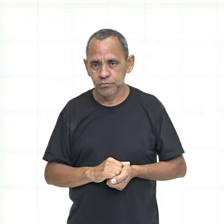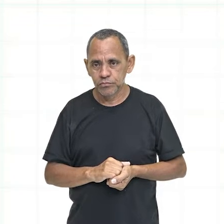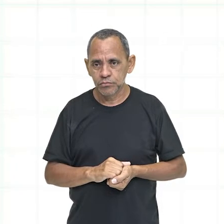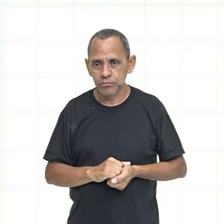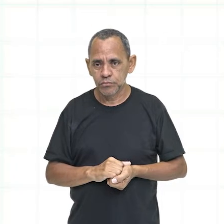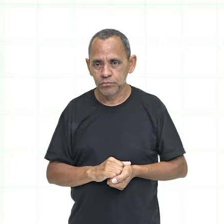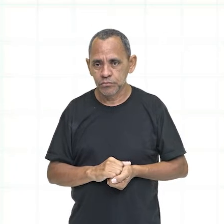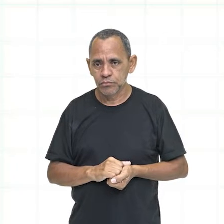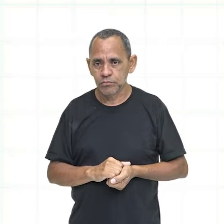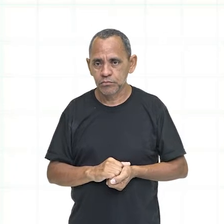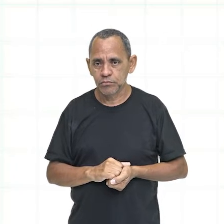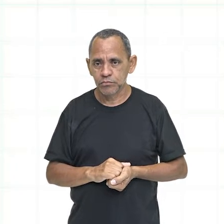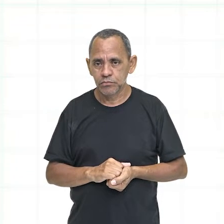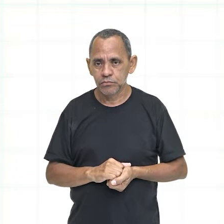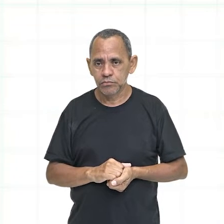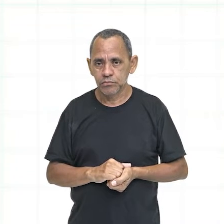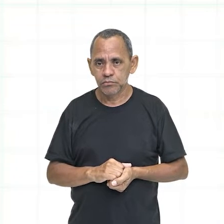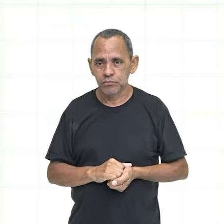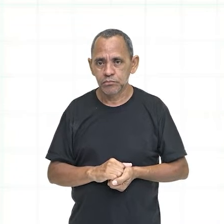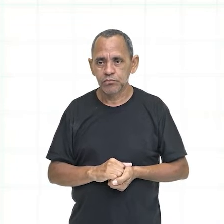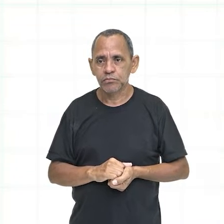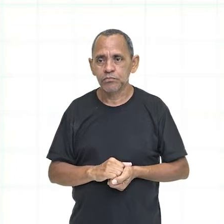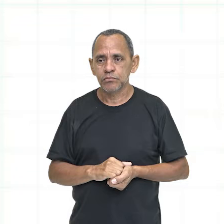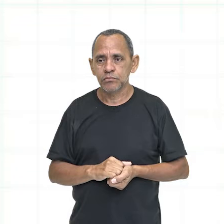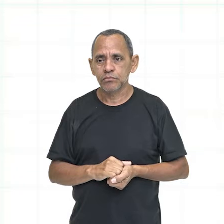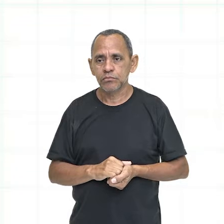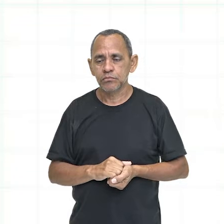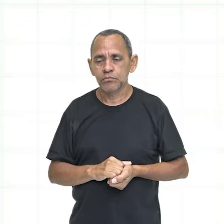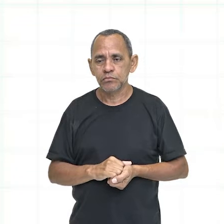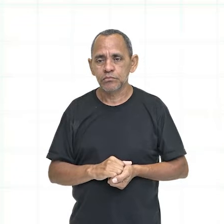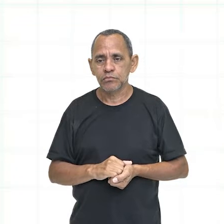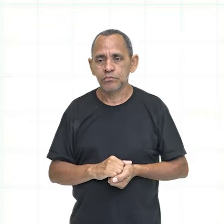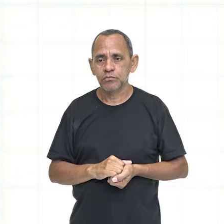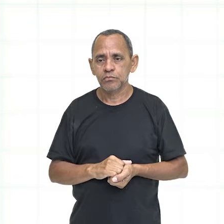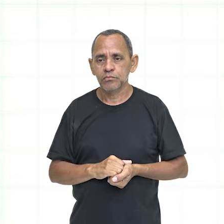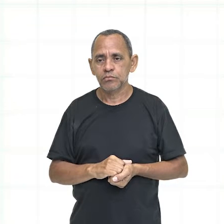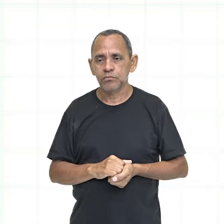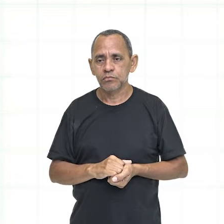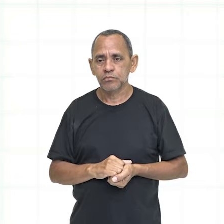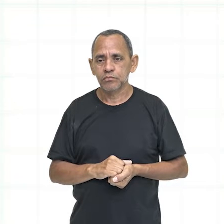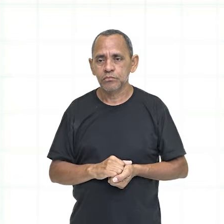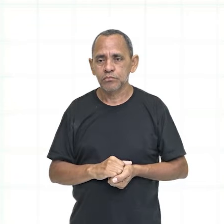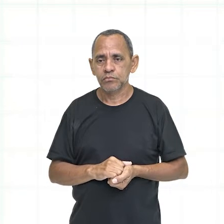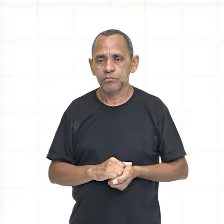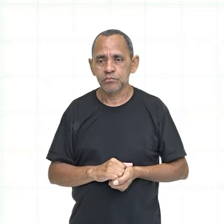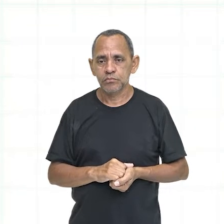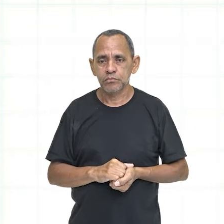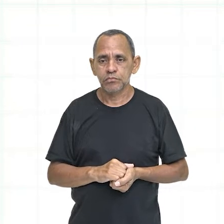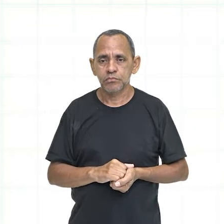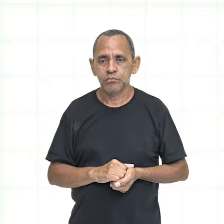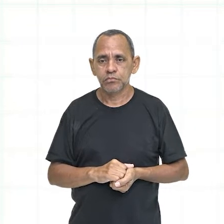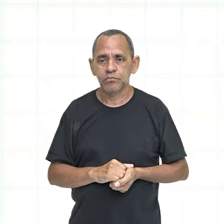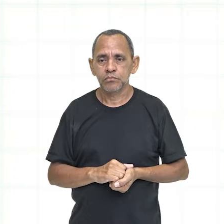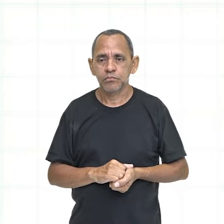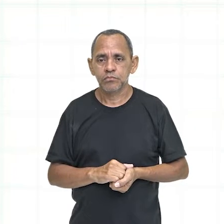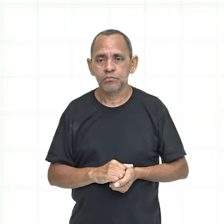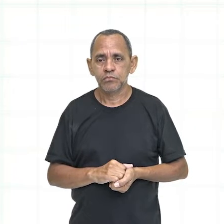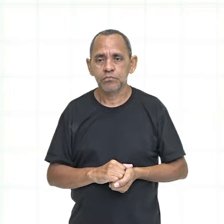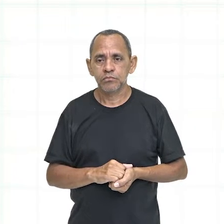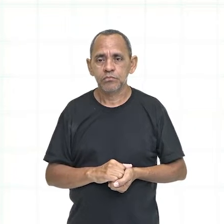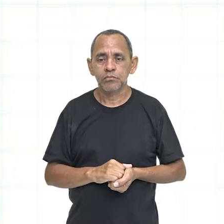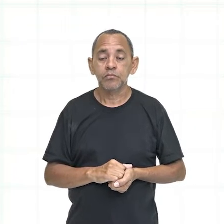aqui, tá? Perceberam? Então, I don't have to finish the project tonight. I can work on it